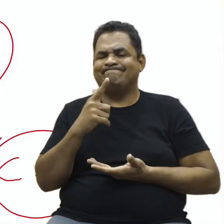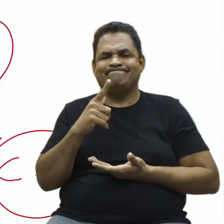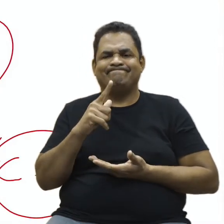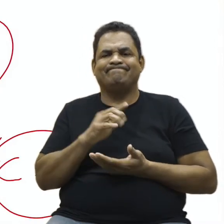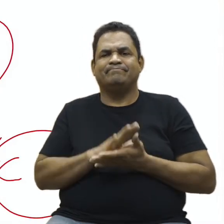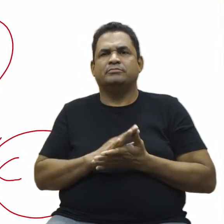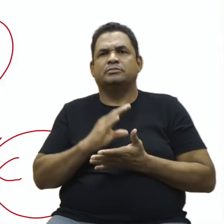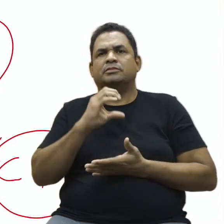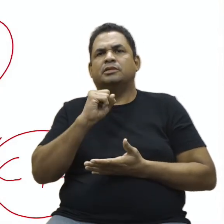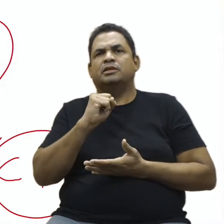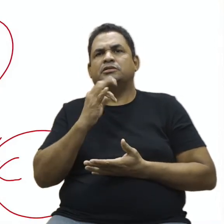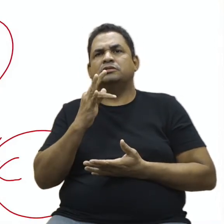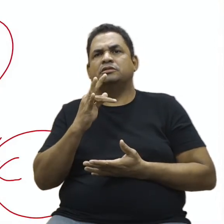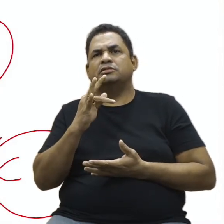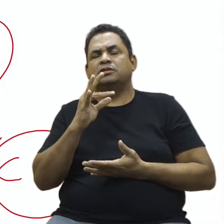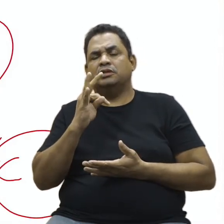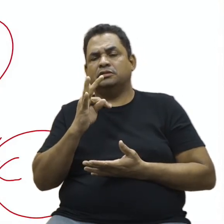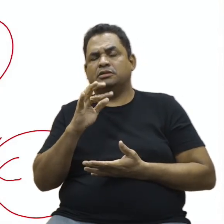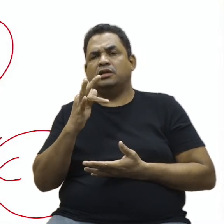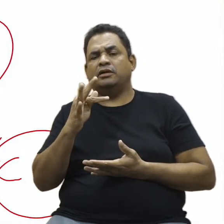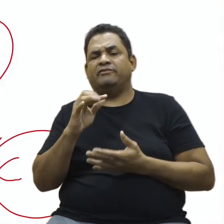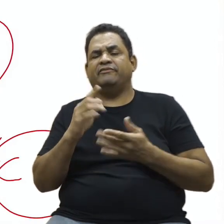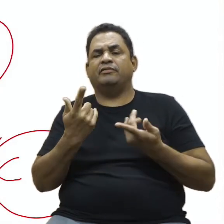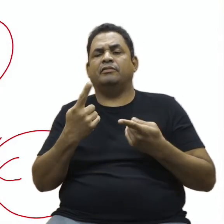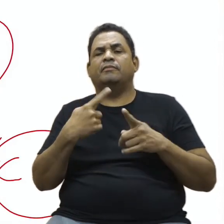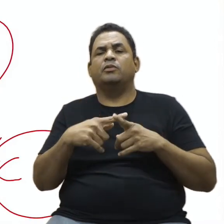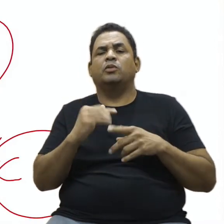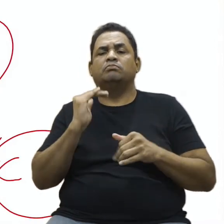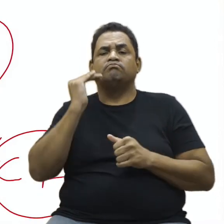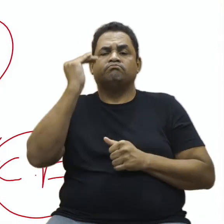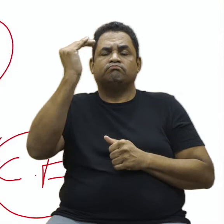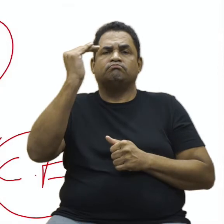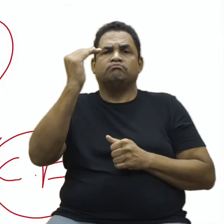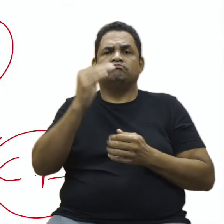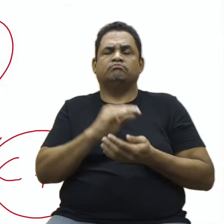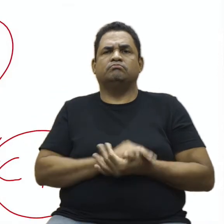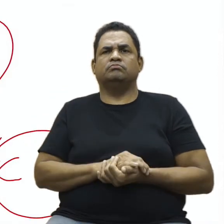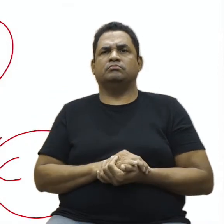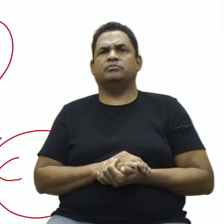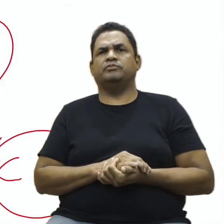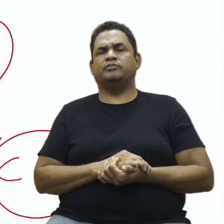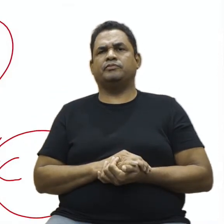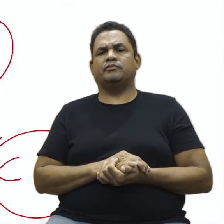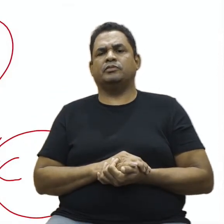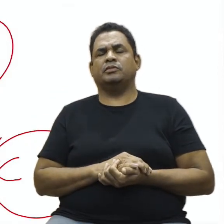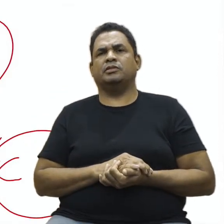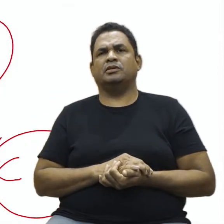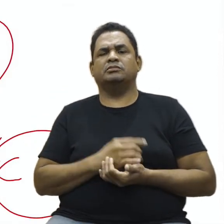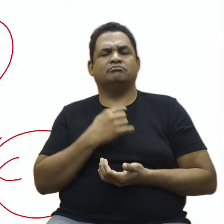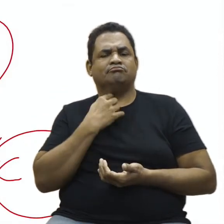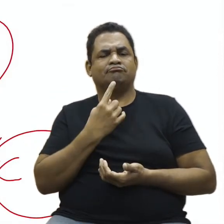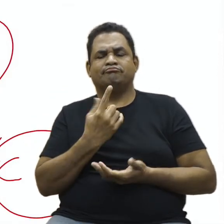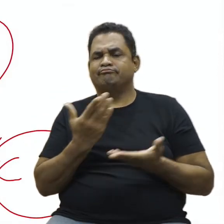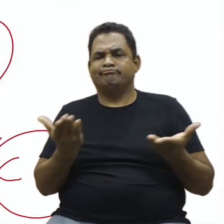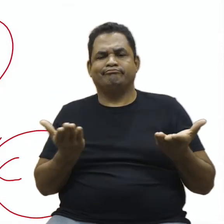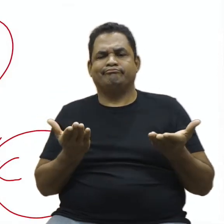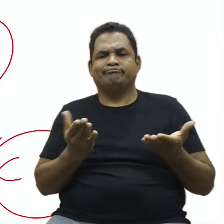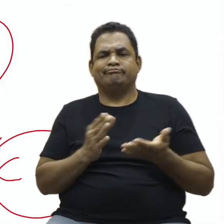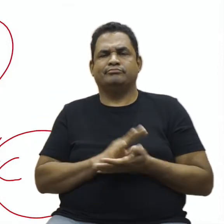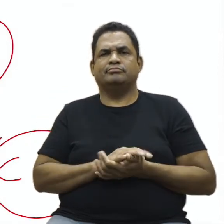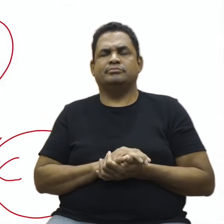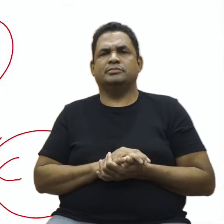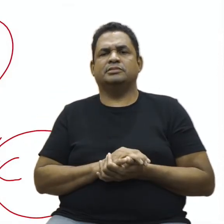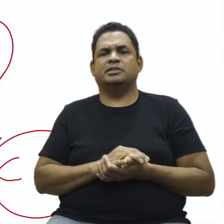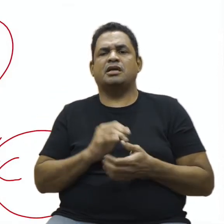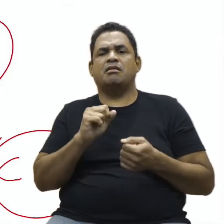vai ter que se meter, porque ele é a instância maior, entendeu? Então não tem como ser algo que eu